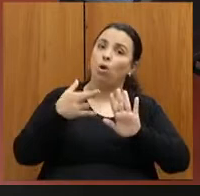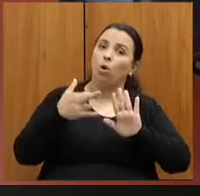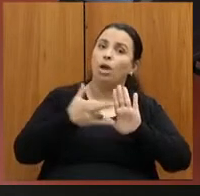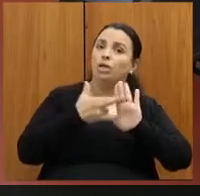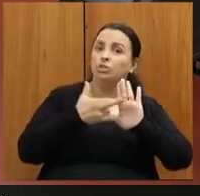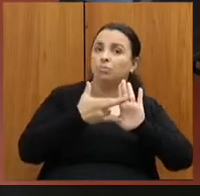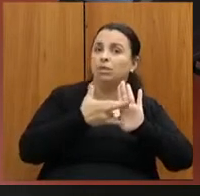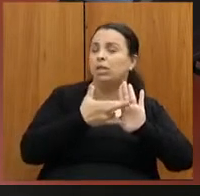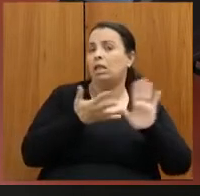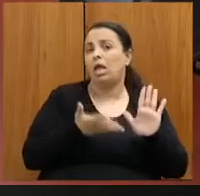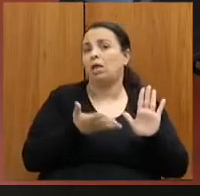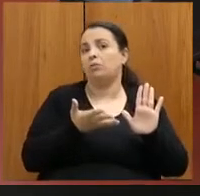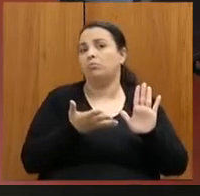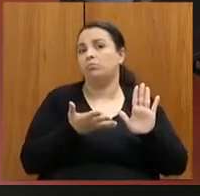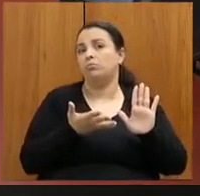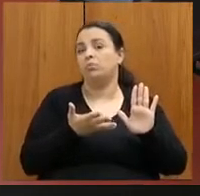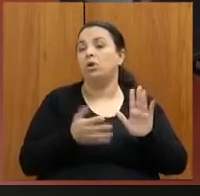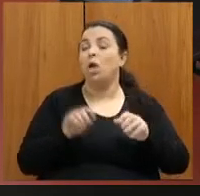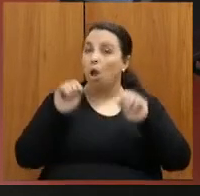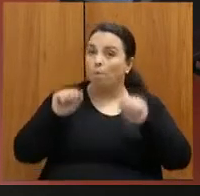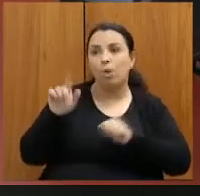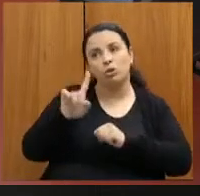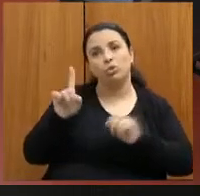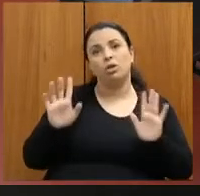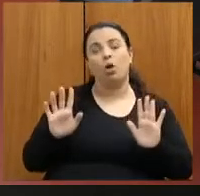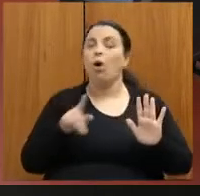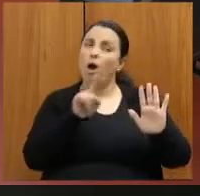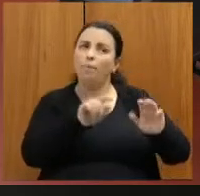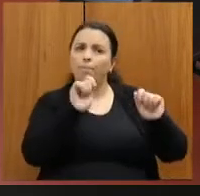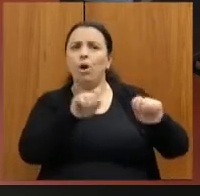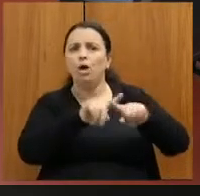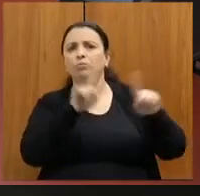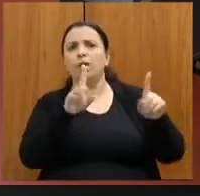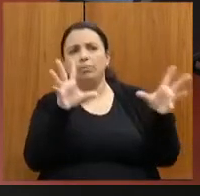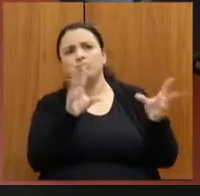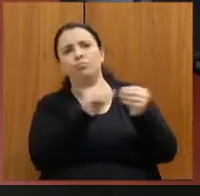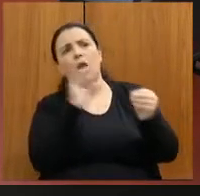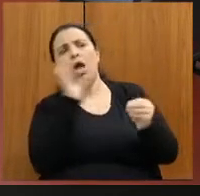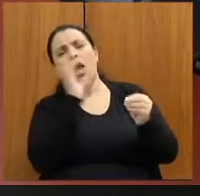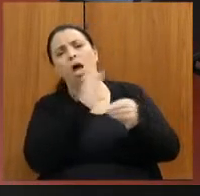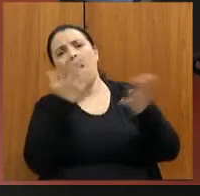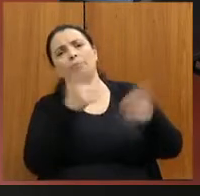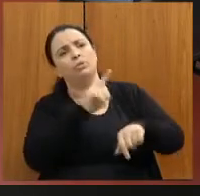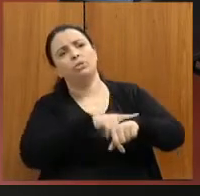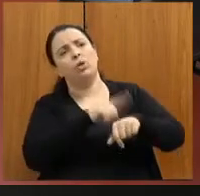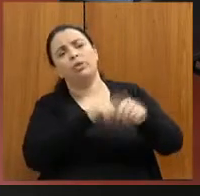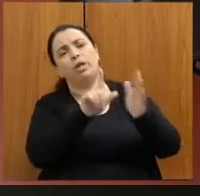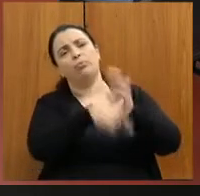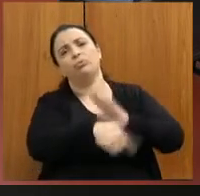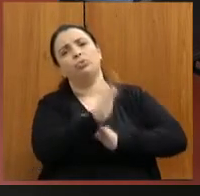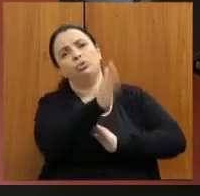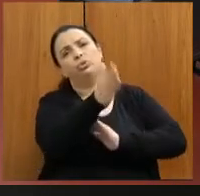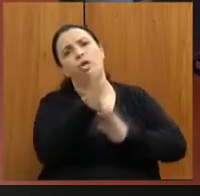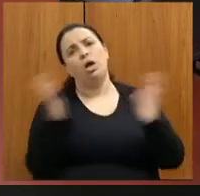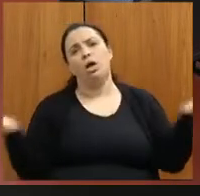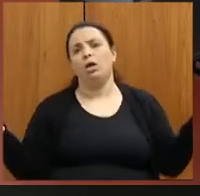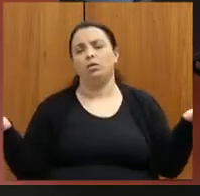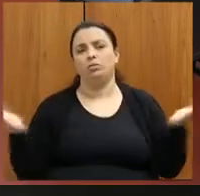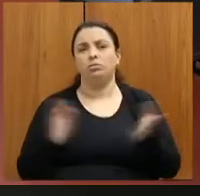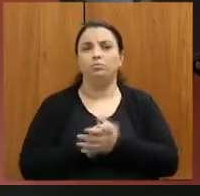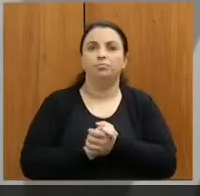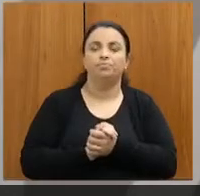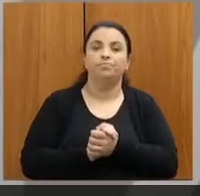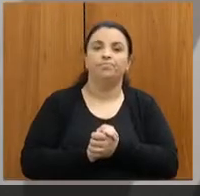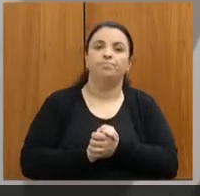eu posso falar ou não prazer pode agora você fala mais rapidamente seu tempo tá esgotado jamais cretario então um pouco esse